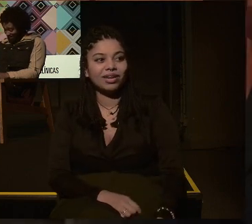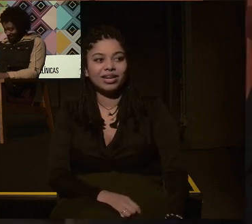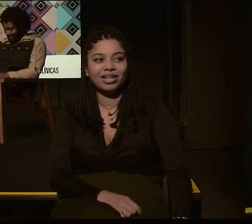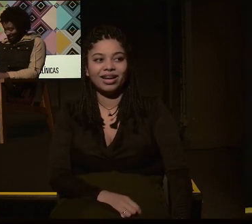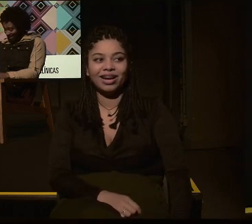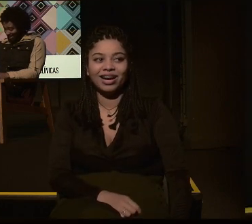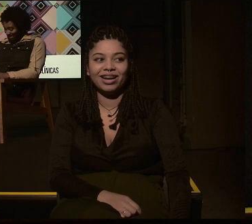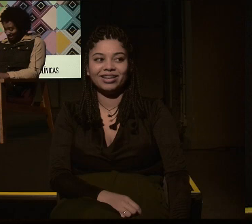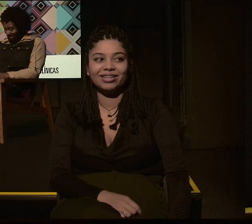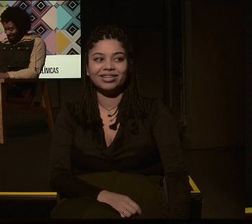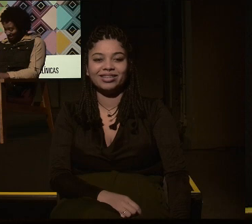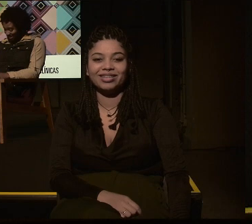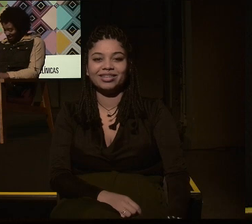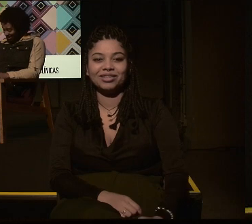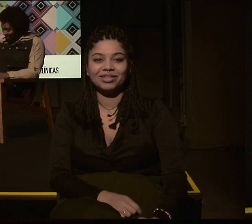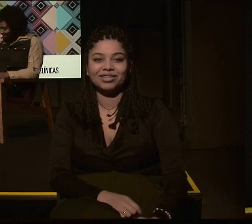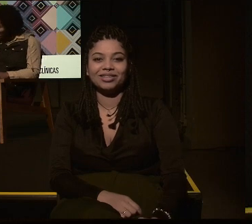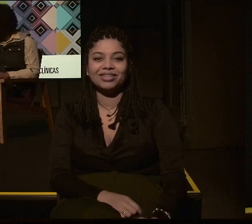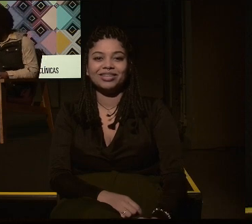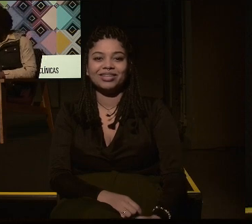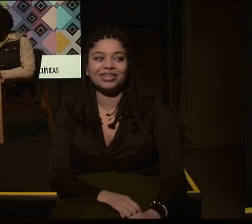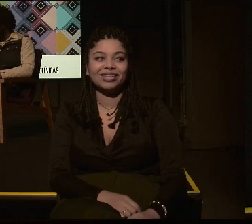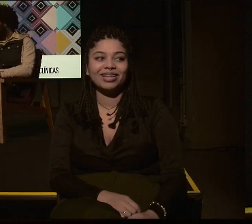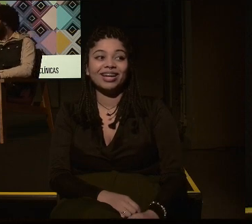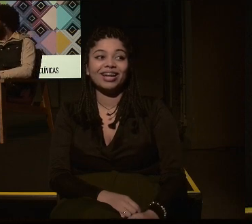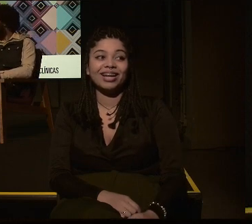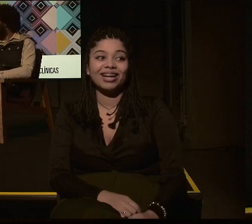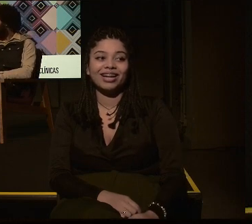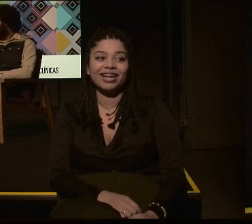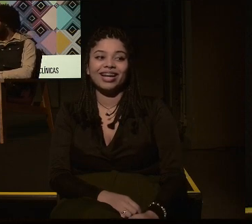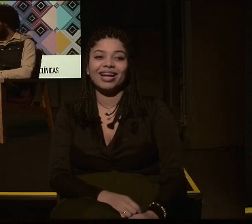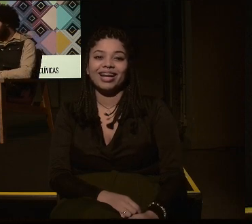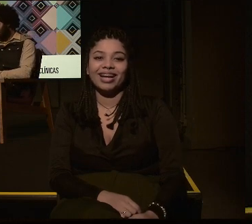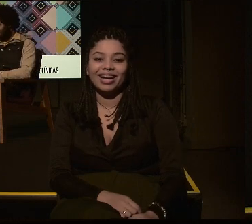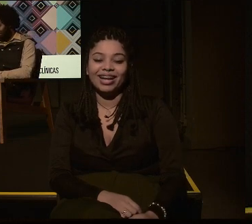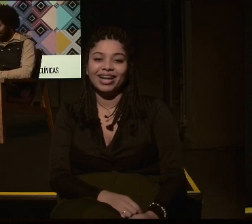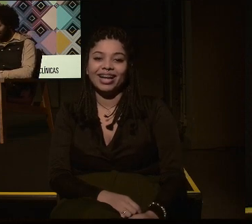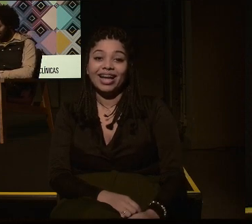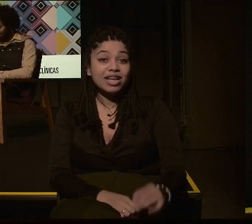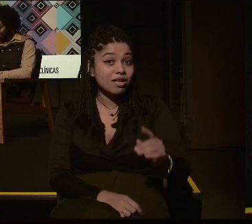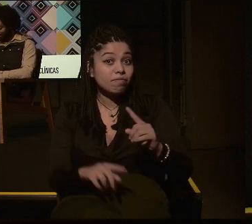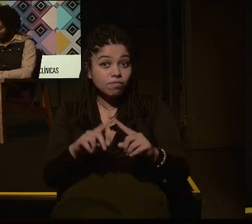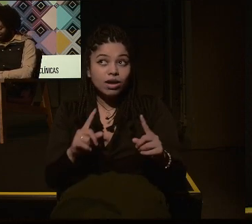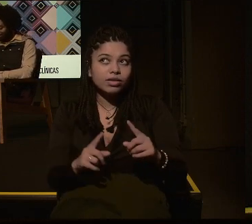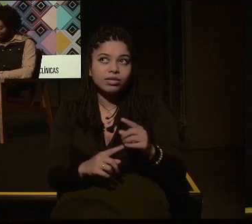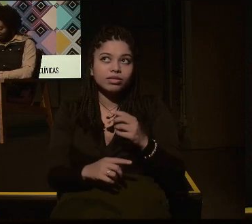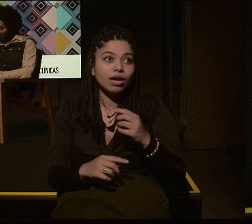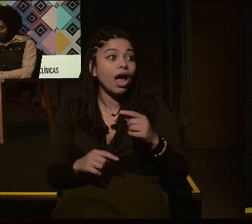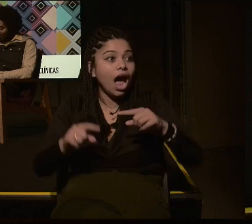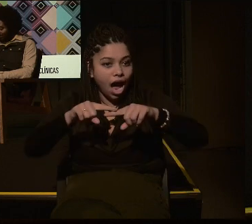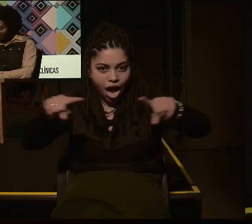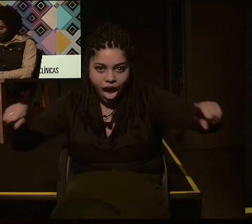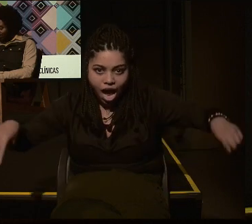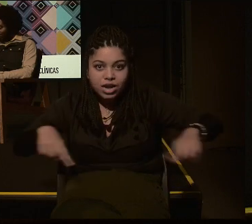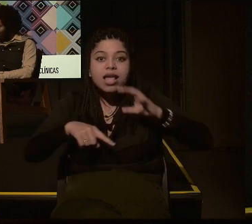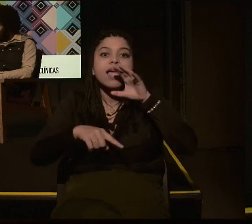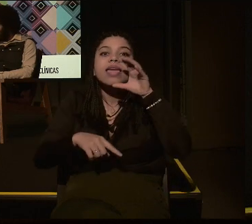É um exercício que tira o ar no início, mas que faz bem para o pulmão, essa onda.